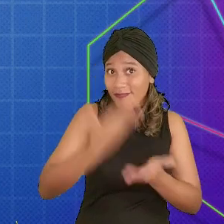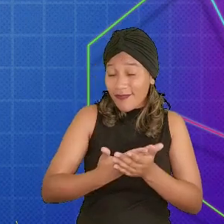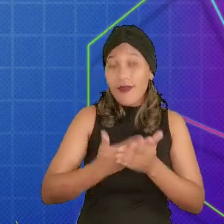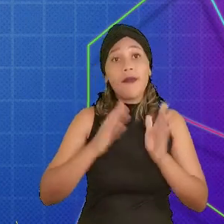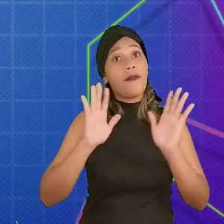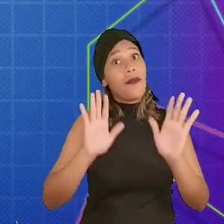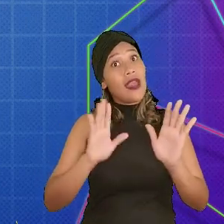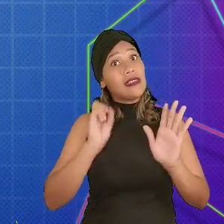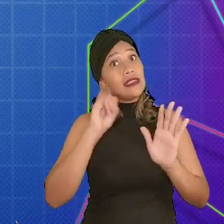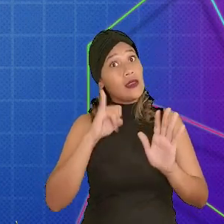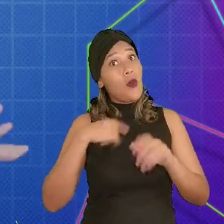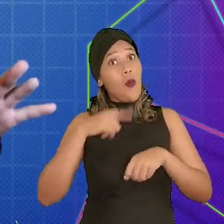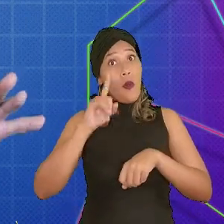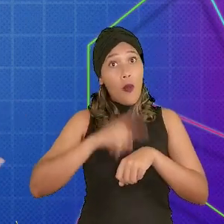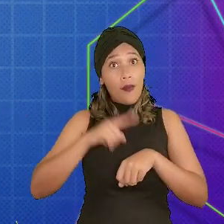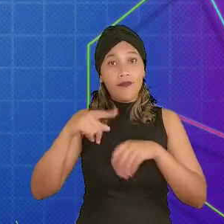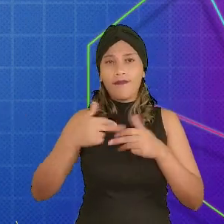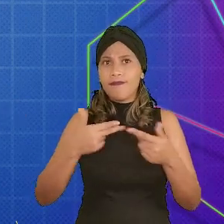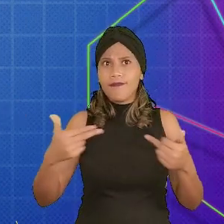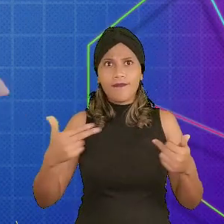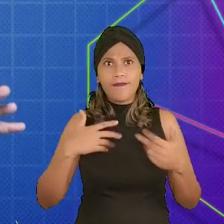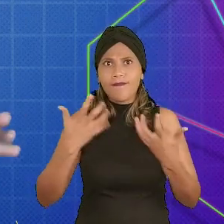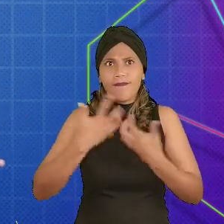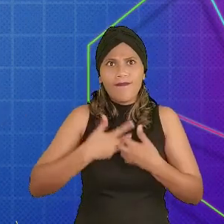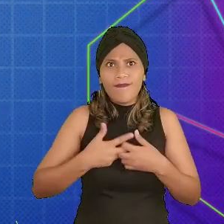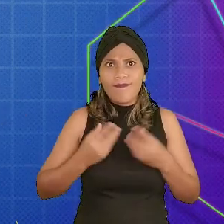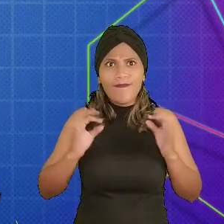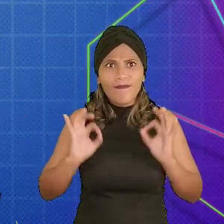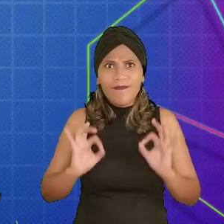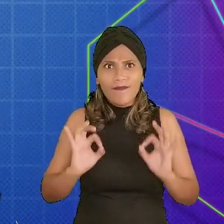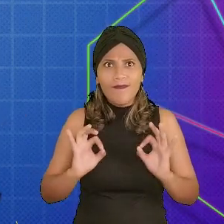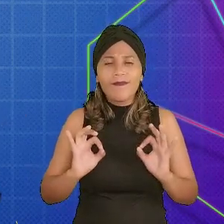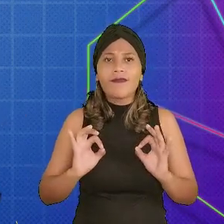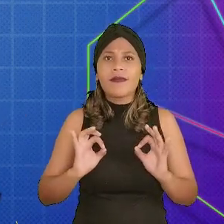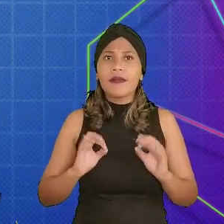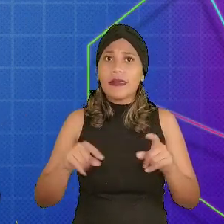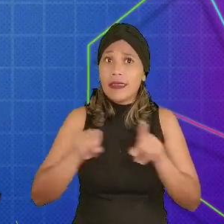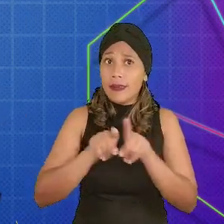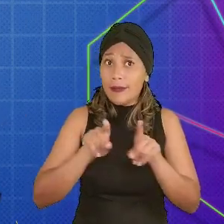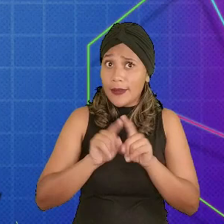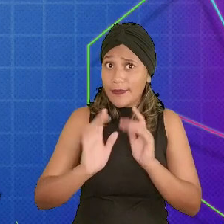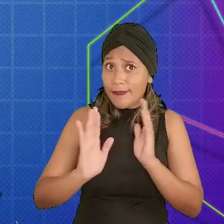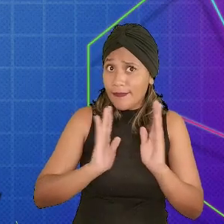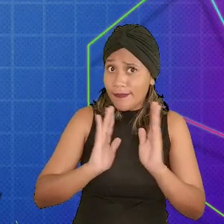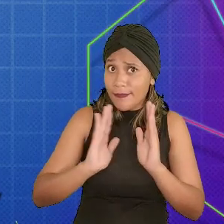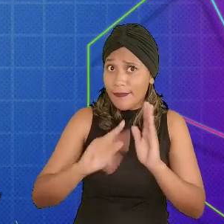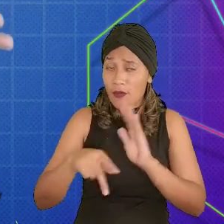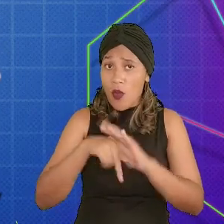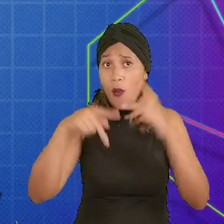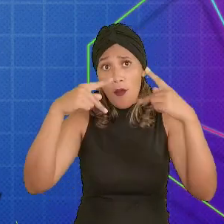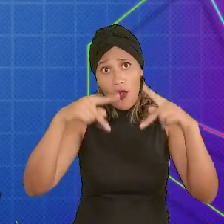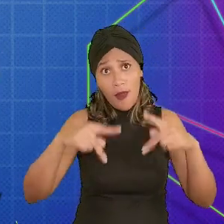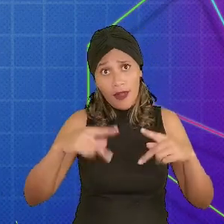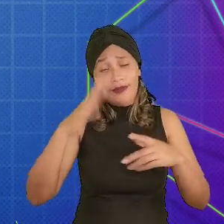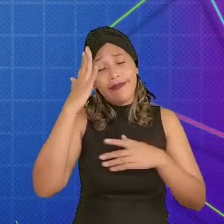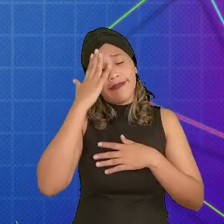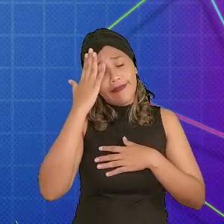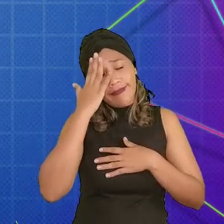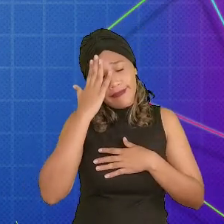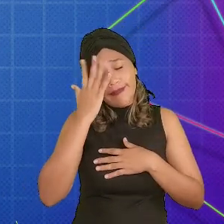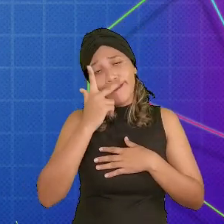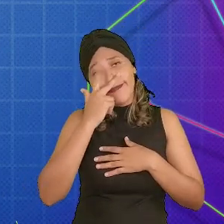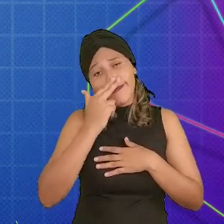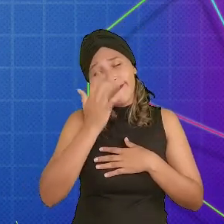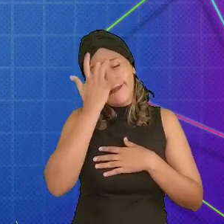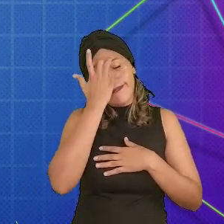esperávamos. Porém, se em algum momento alguma coisa não funcionar como deveria, e nesse meio de programação, por mais